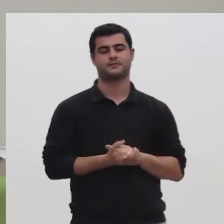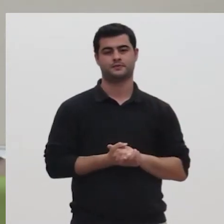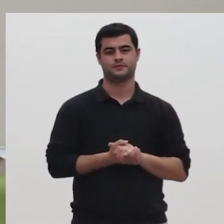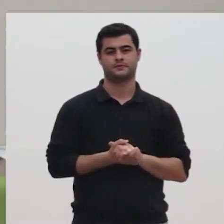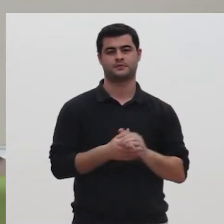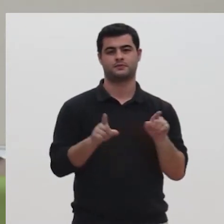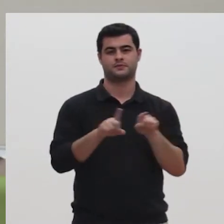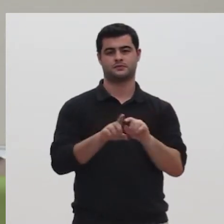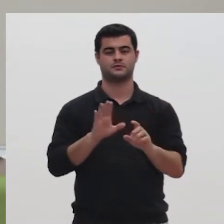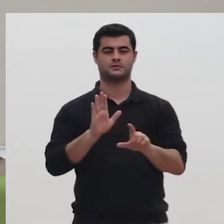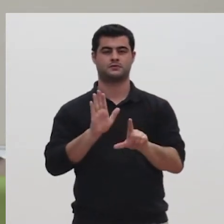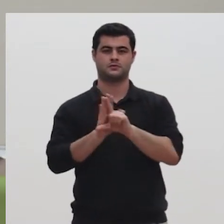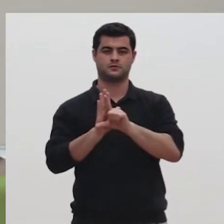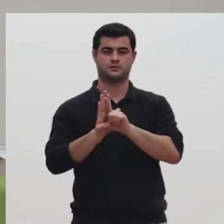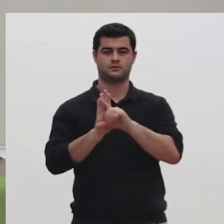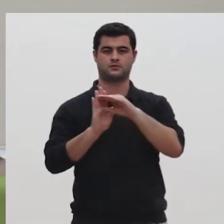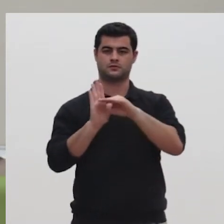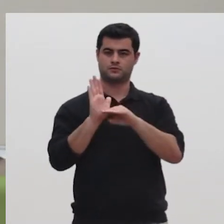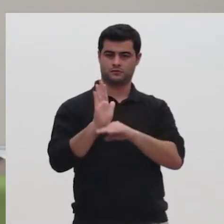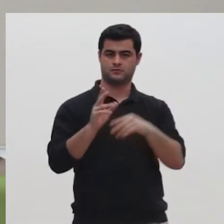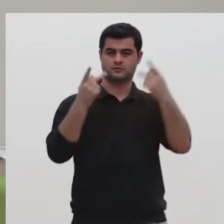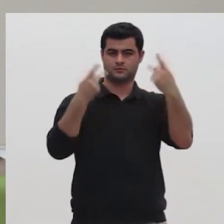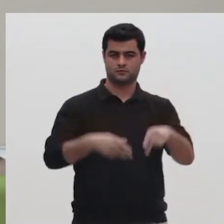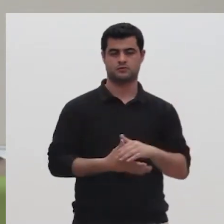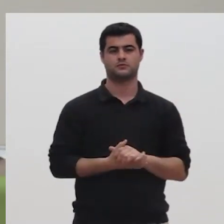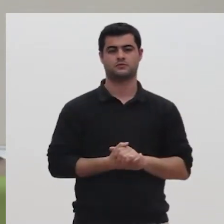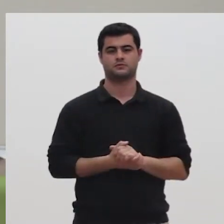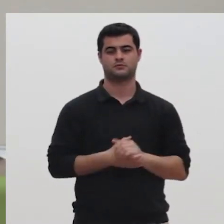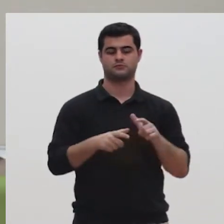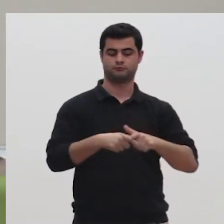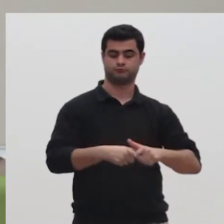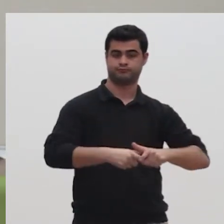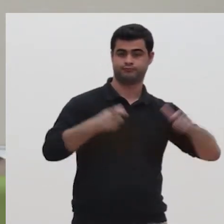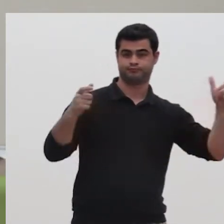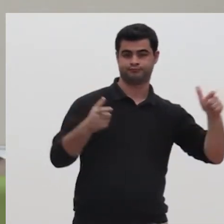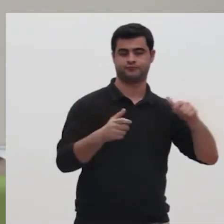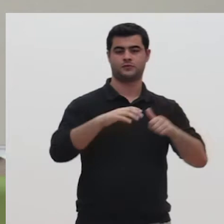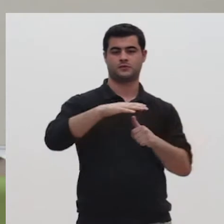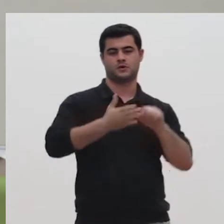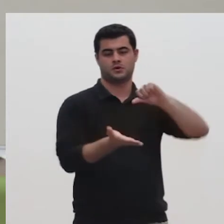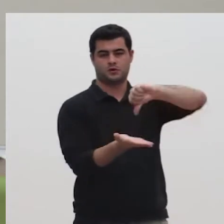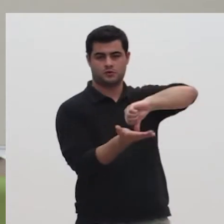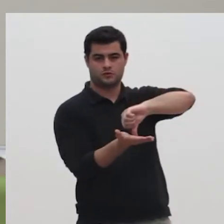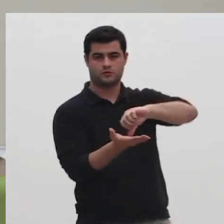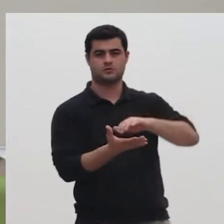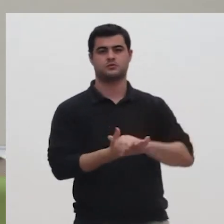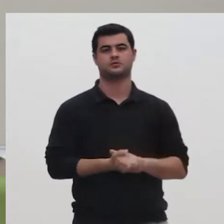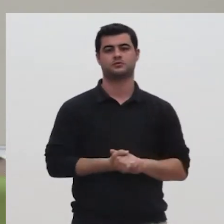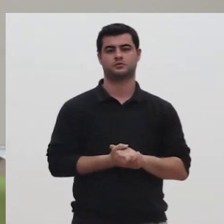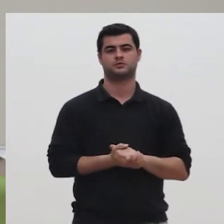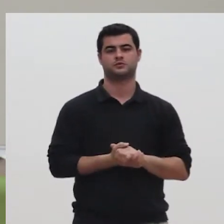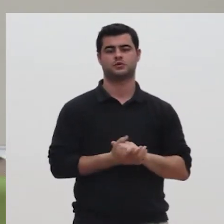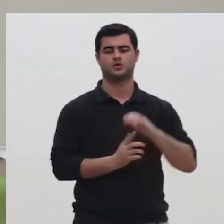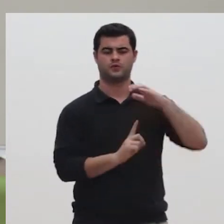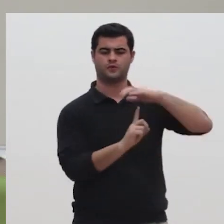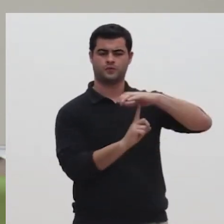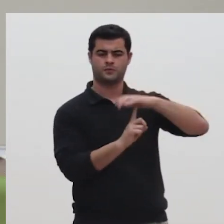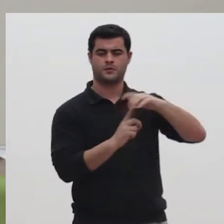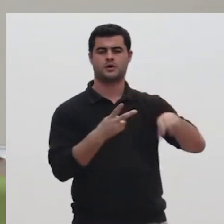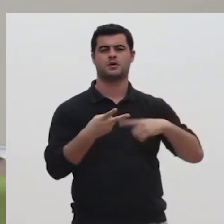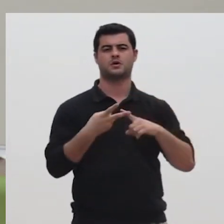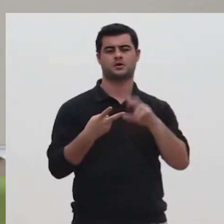reforma universitária, expansão territorial, plano diretor, extensão, FUNPAR, graduação, hospital de